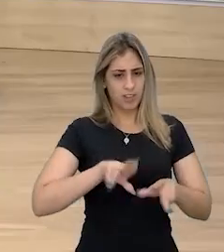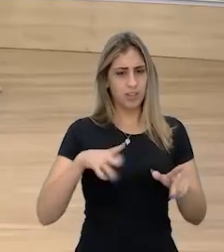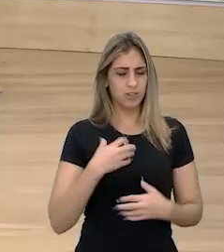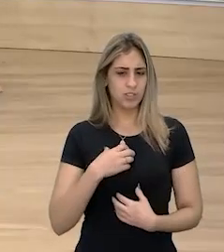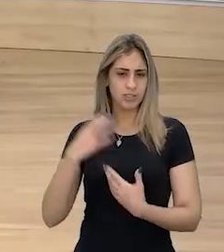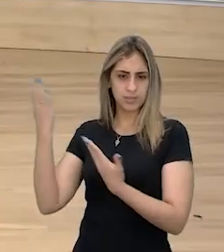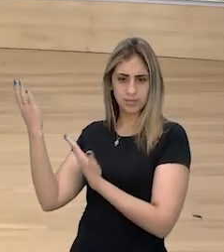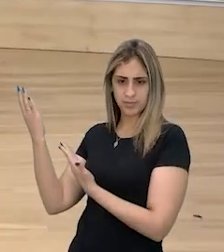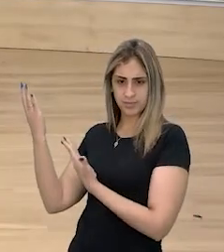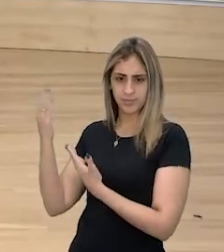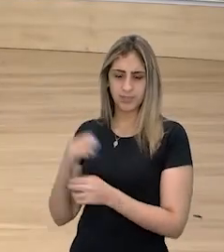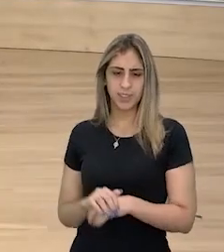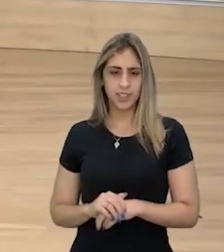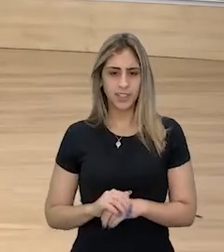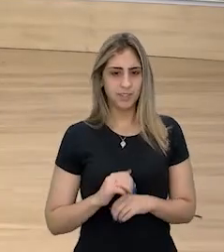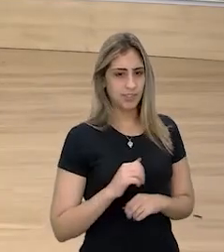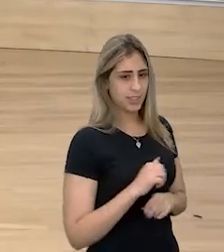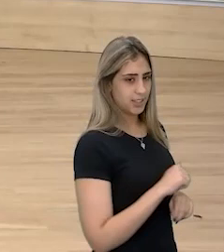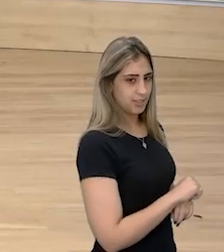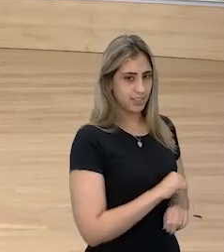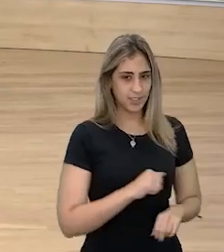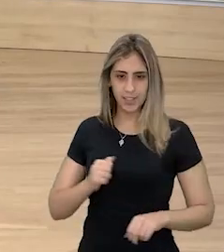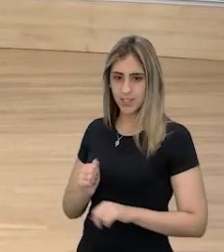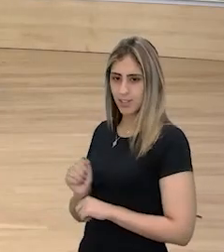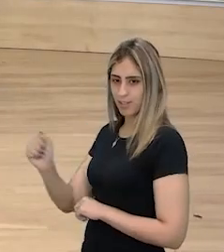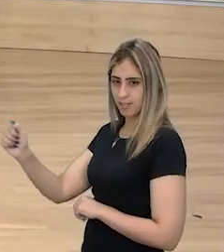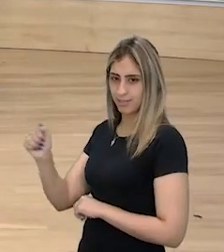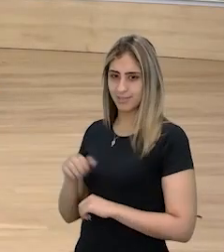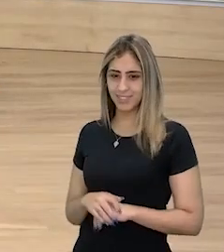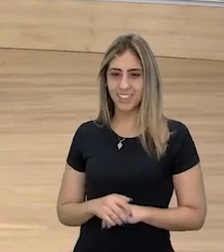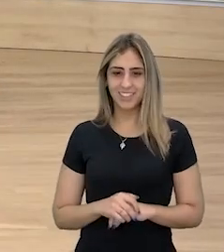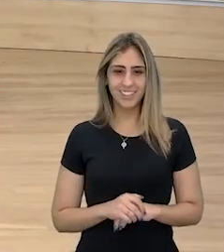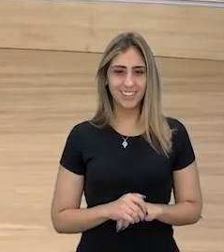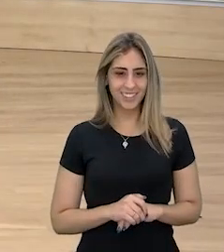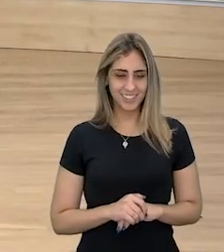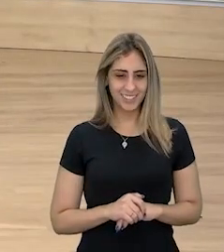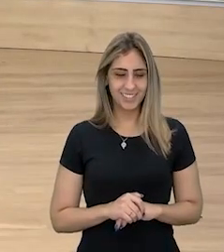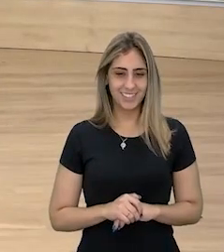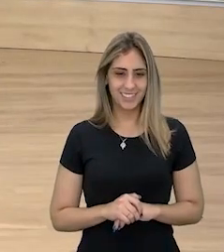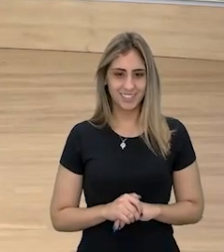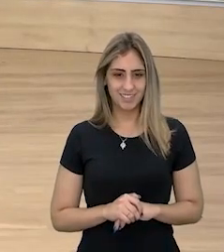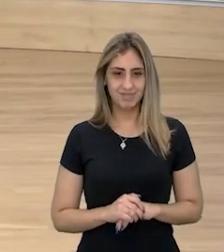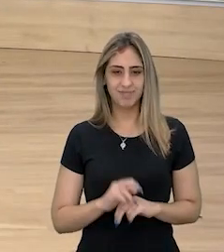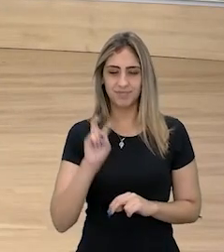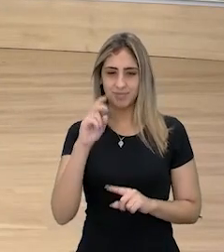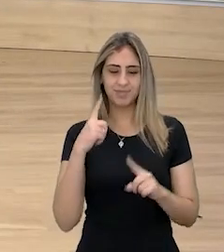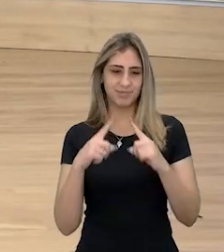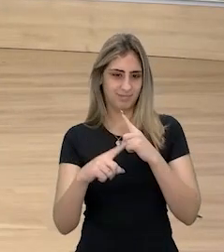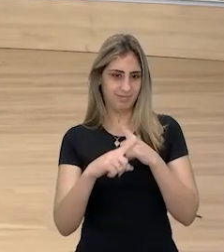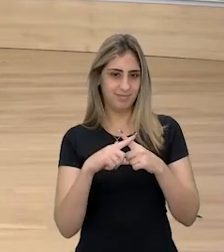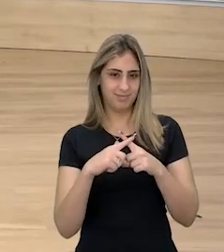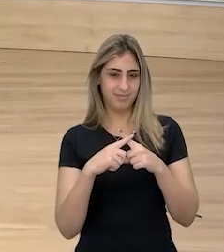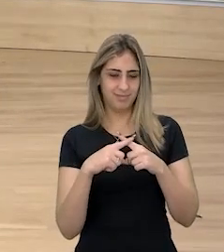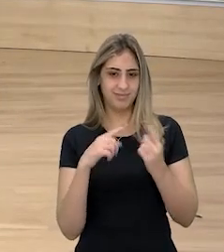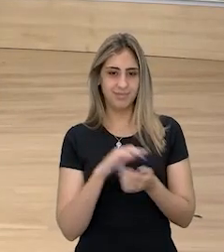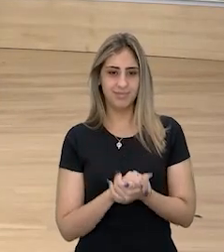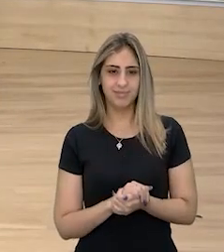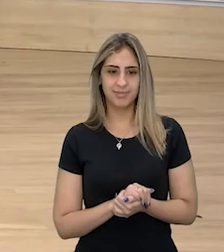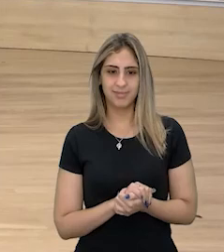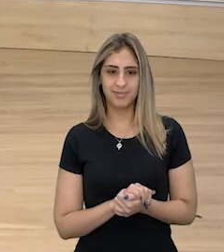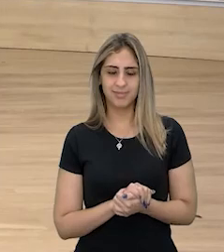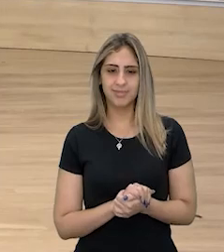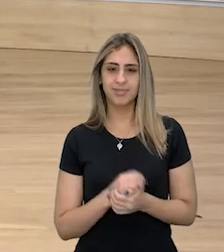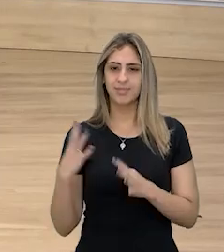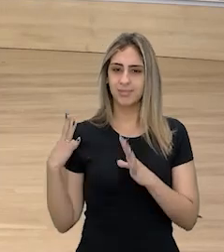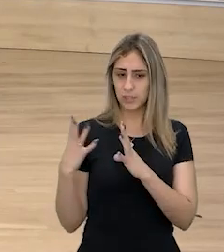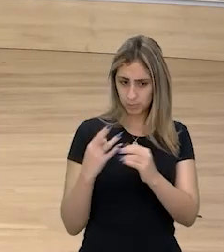e soco. Ah. Eu vou lá. Várias vezes. Fiz, sei lá, vou chutar 5 vezes. Certo. Né? Ah, peguei. Todo